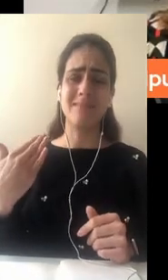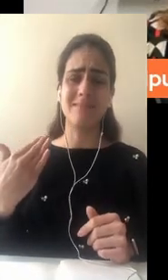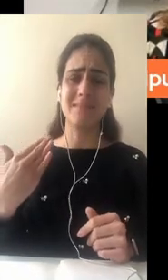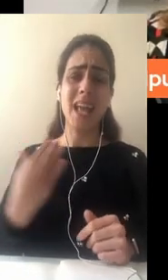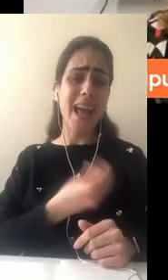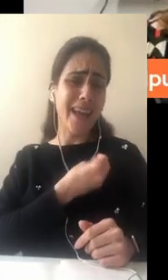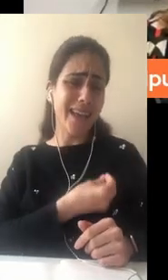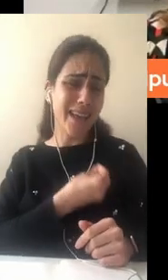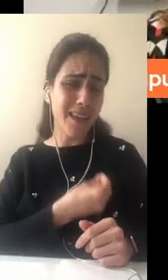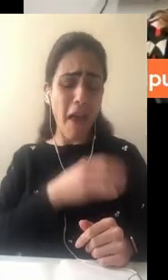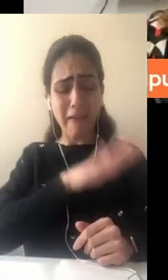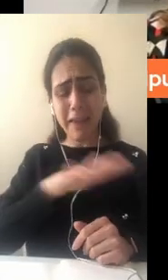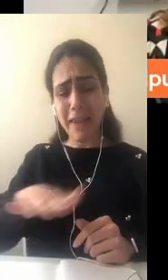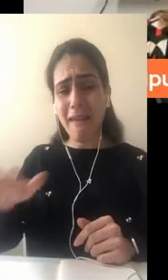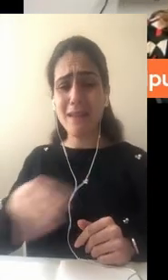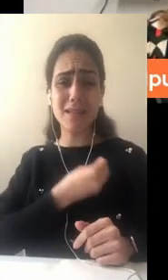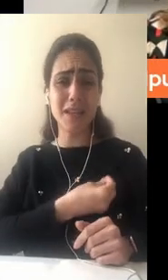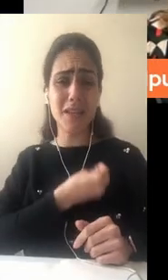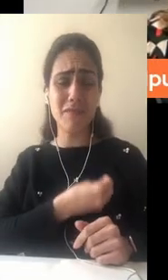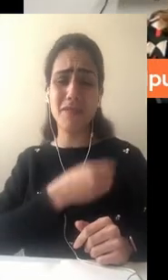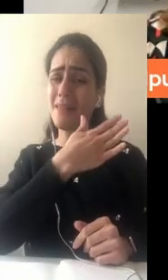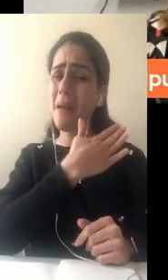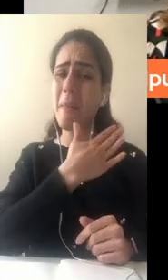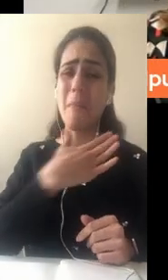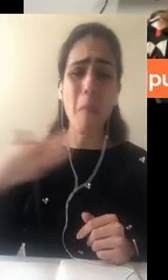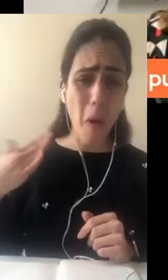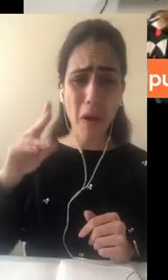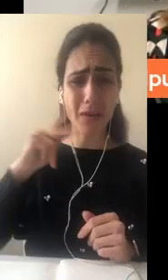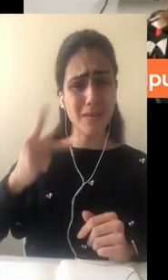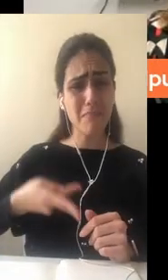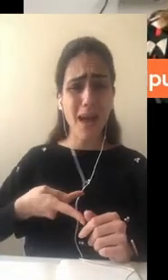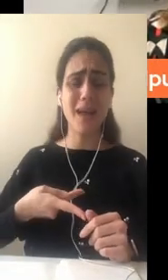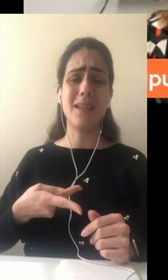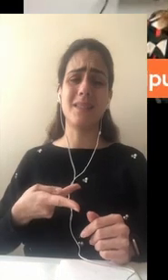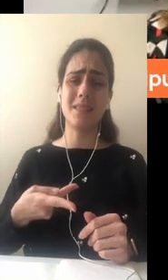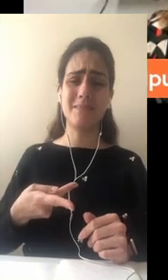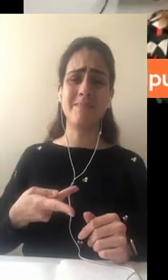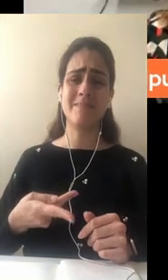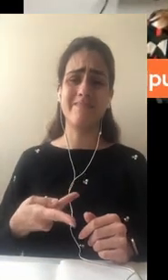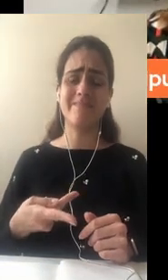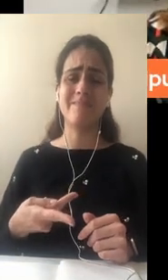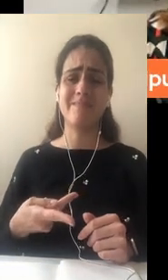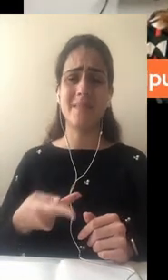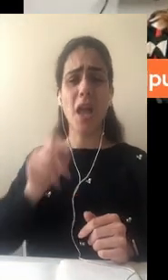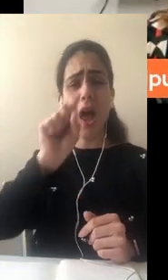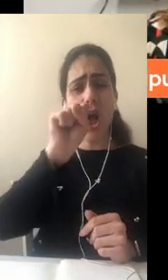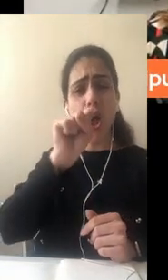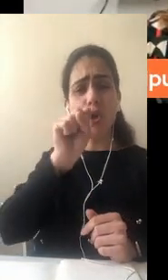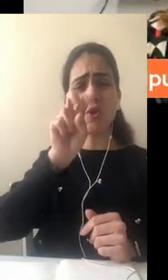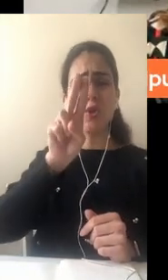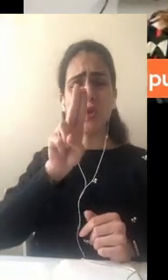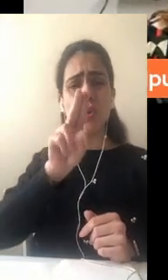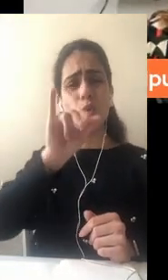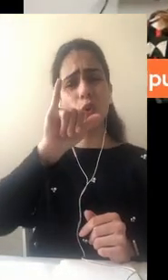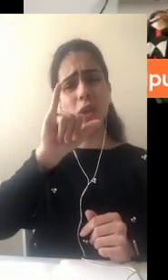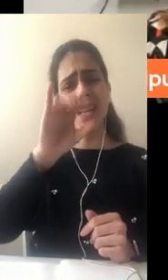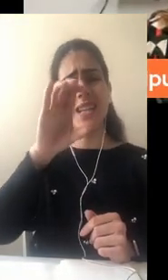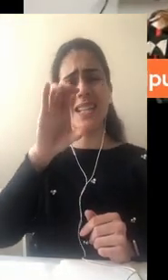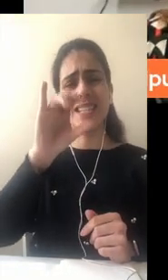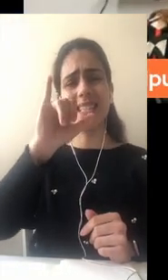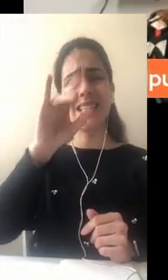fobia social só cresce. Ansiedade só cresce. Ideação suicida só